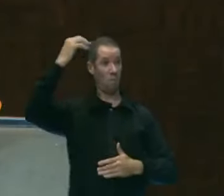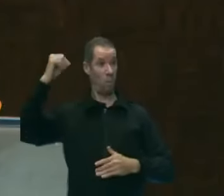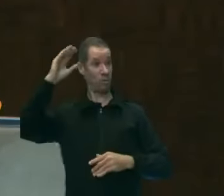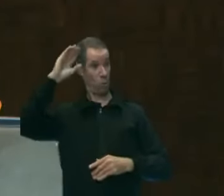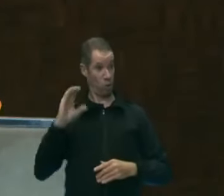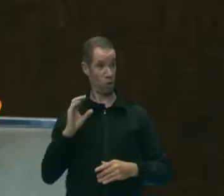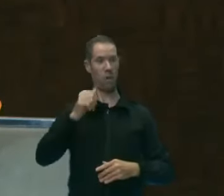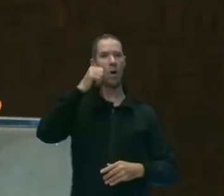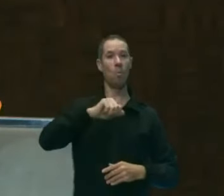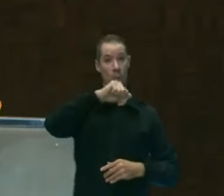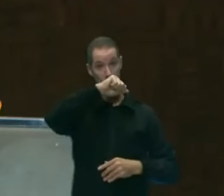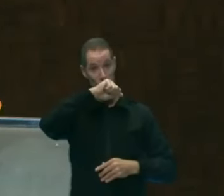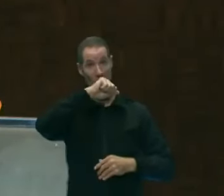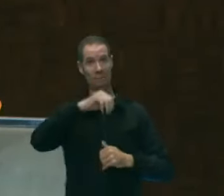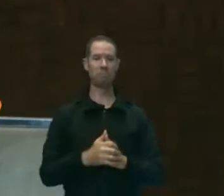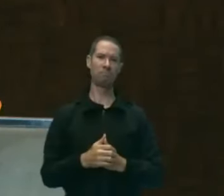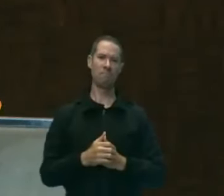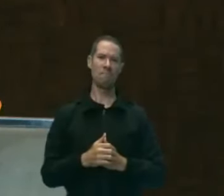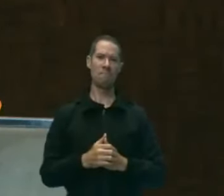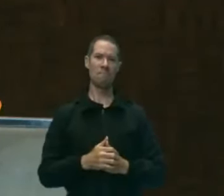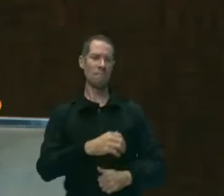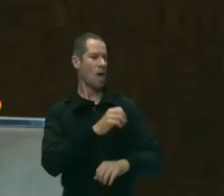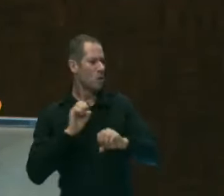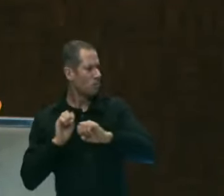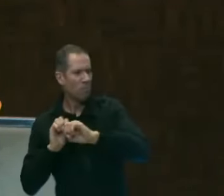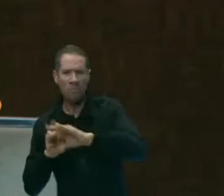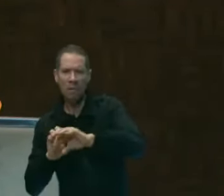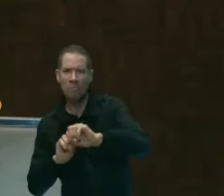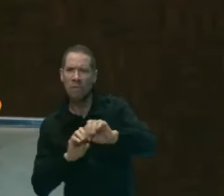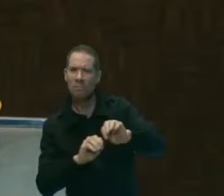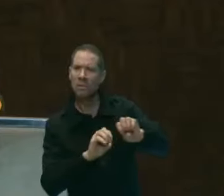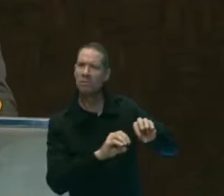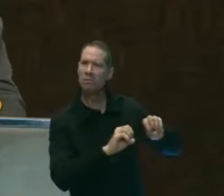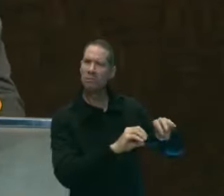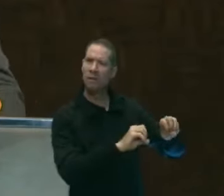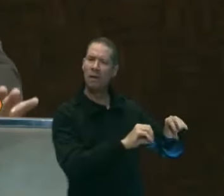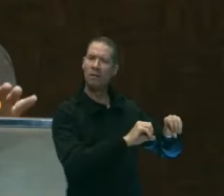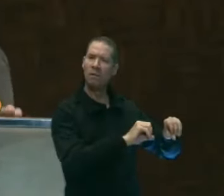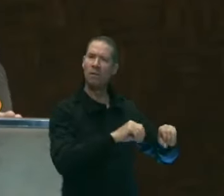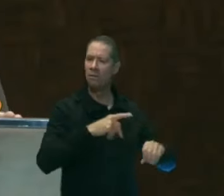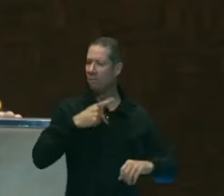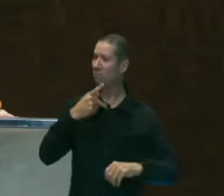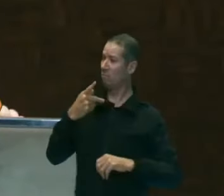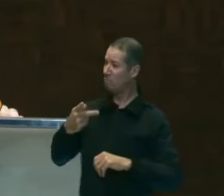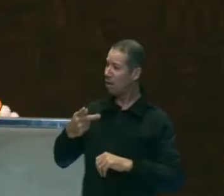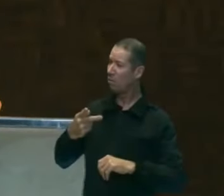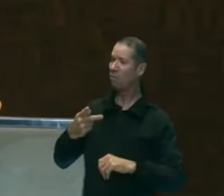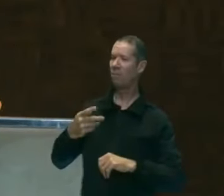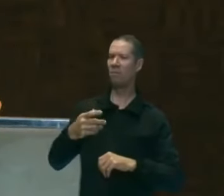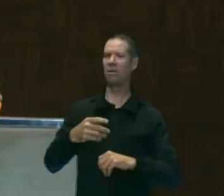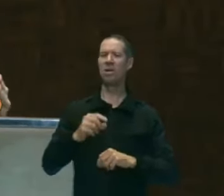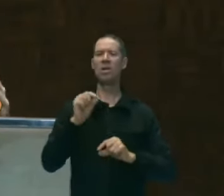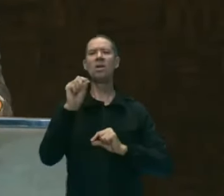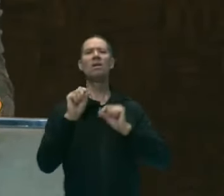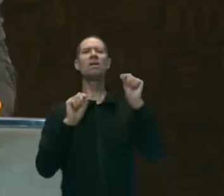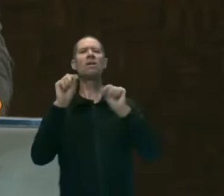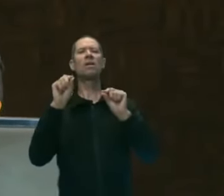mãe. Ele estava dando aula. E ele falou, olha, quem